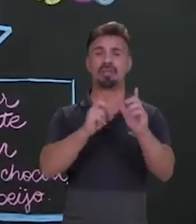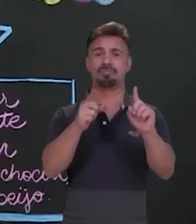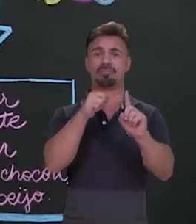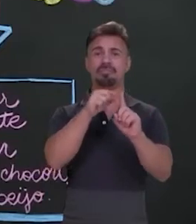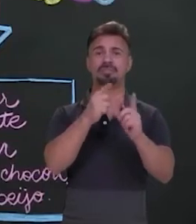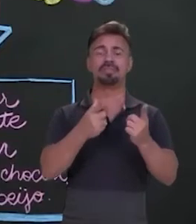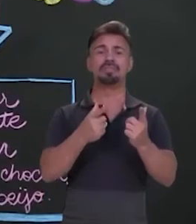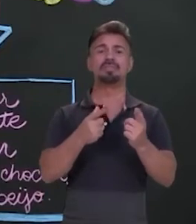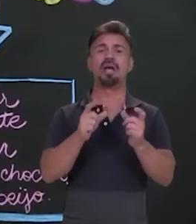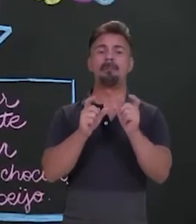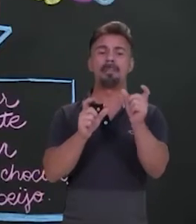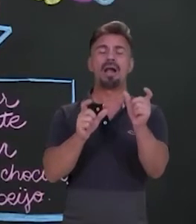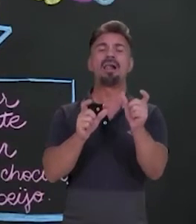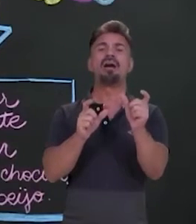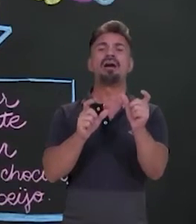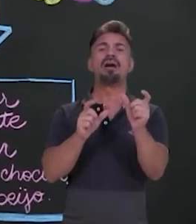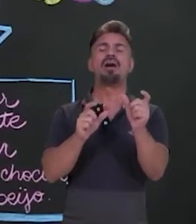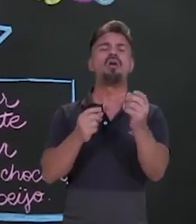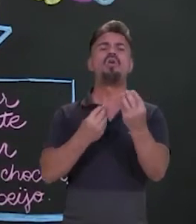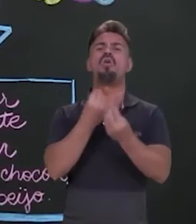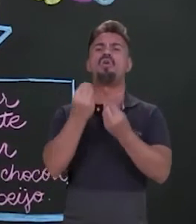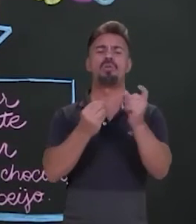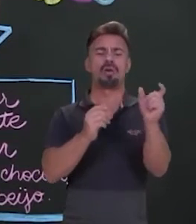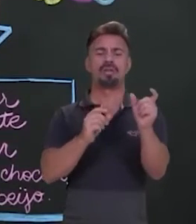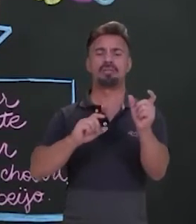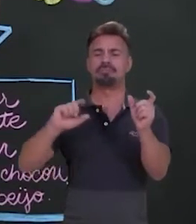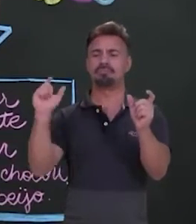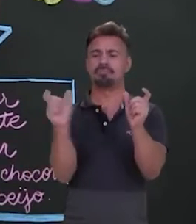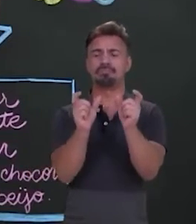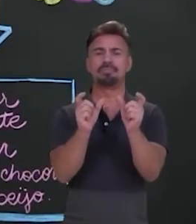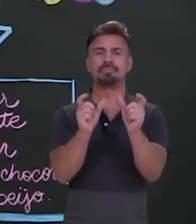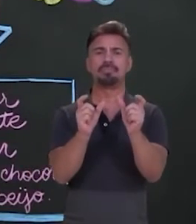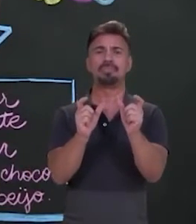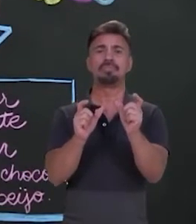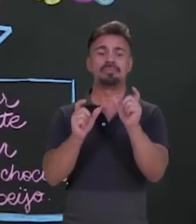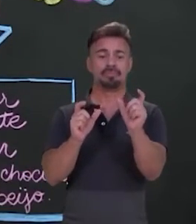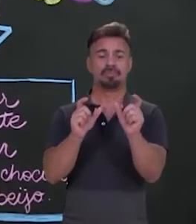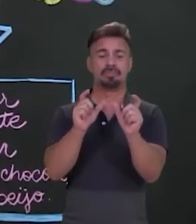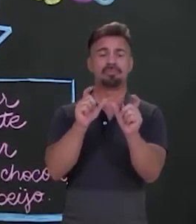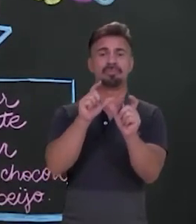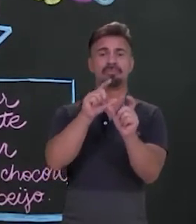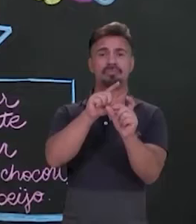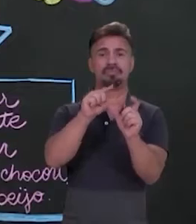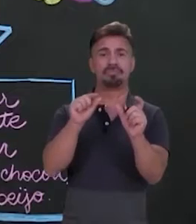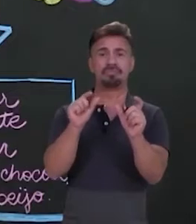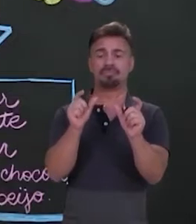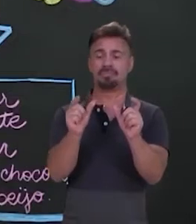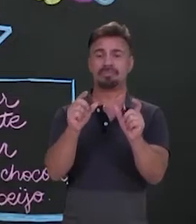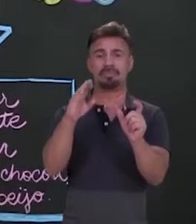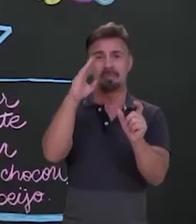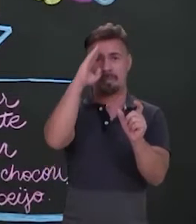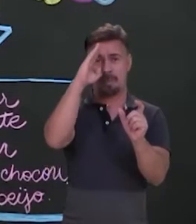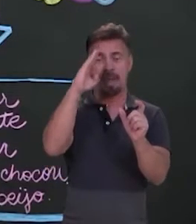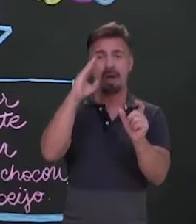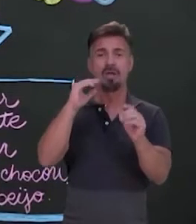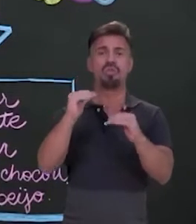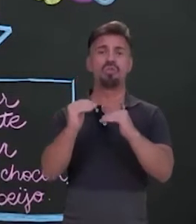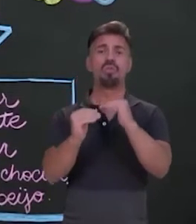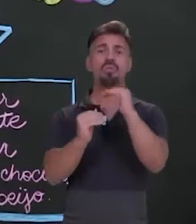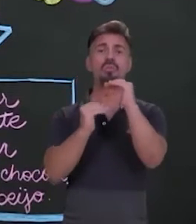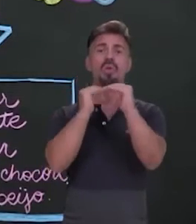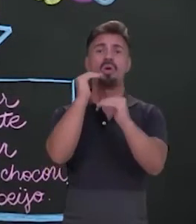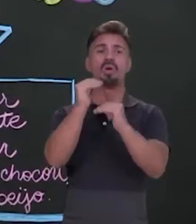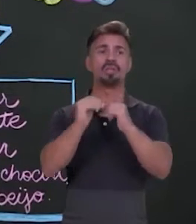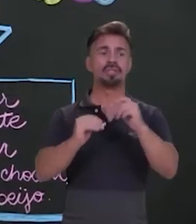são formadas pela junção de outras palavras ou radicais, ou seja, no processo de composição, a gente vai